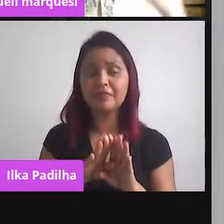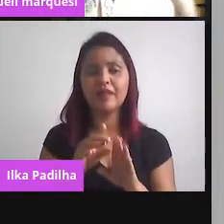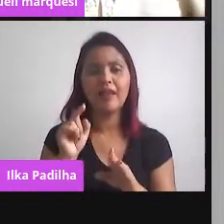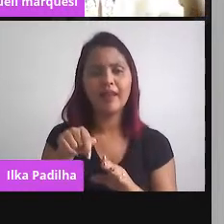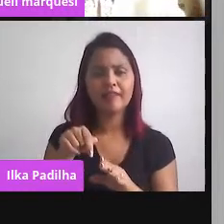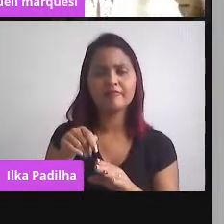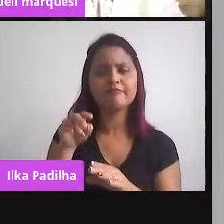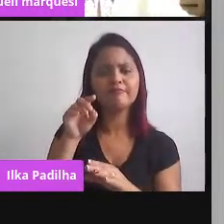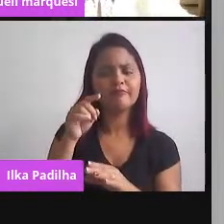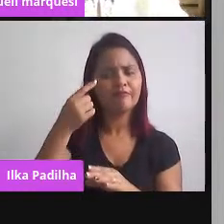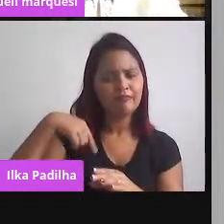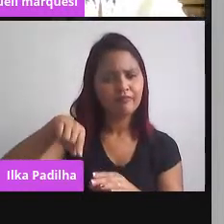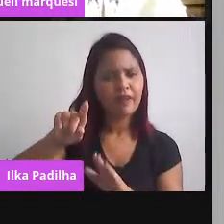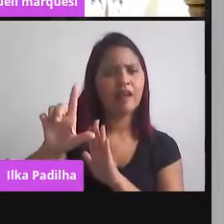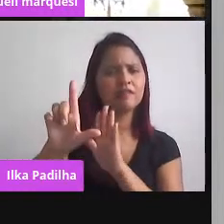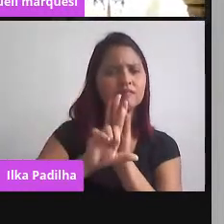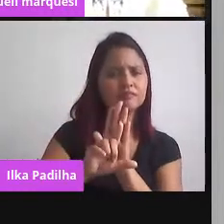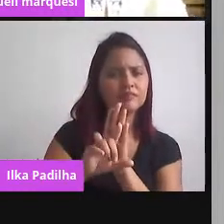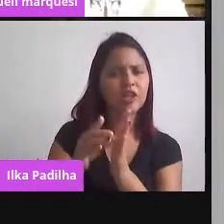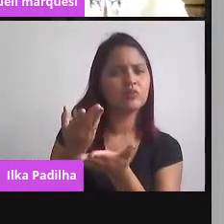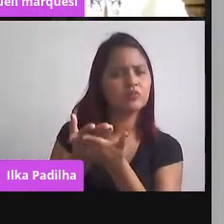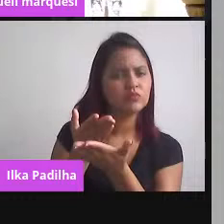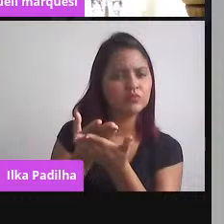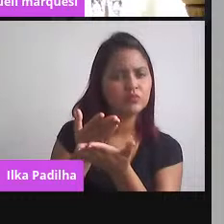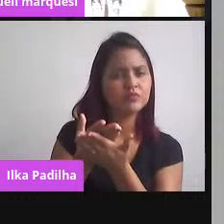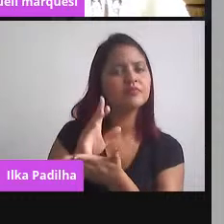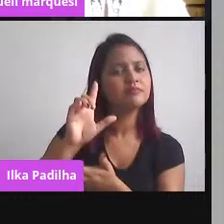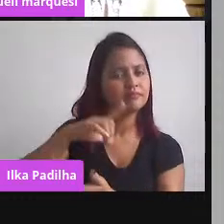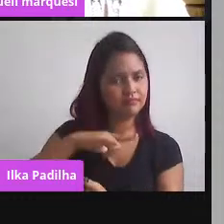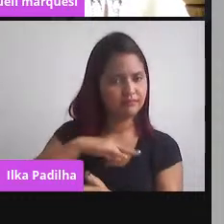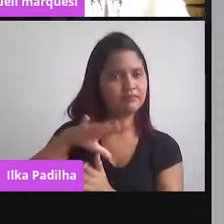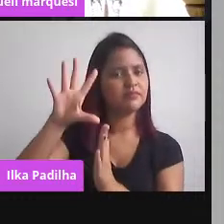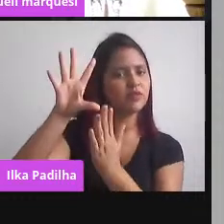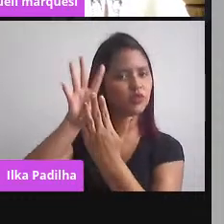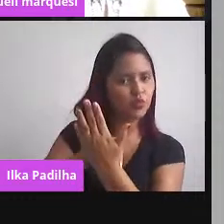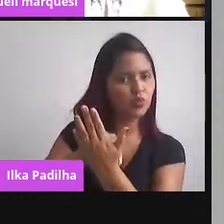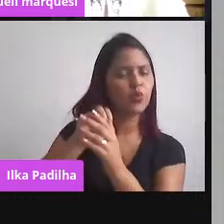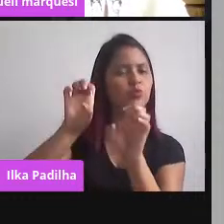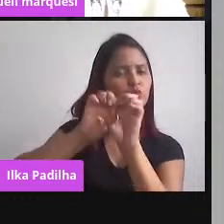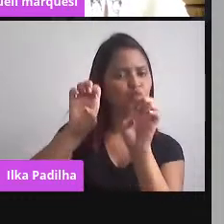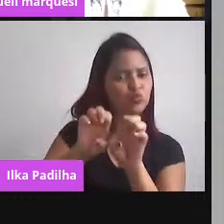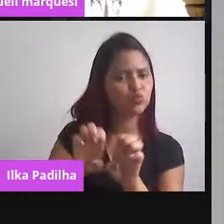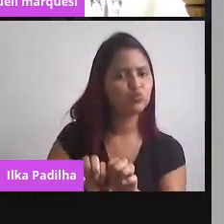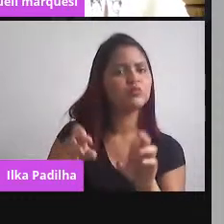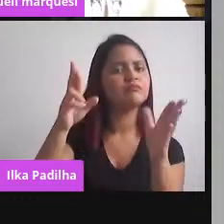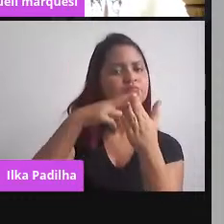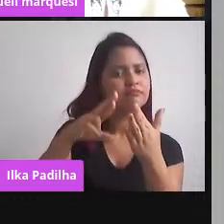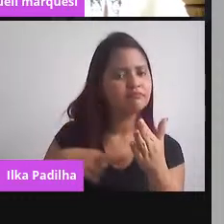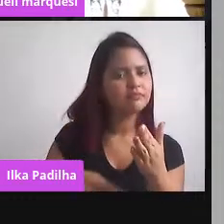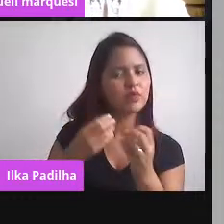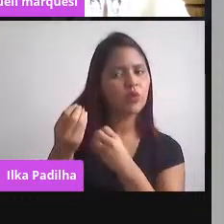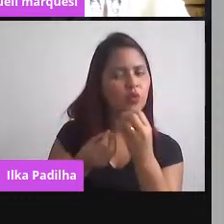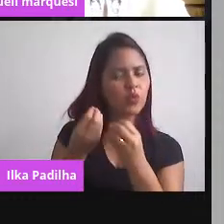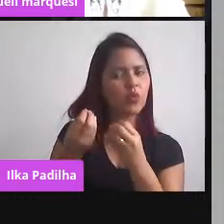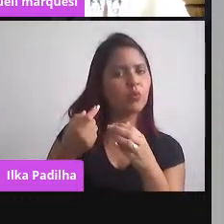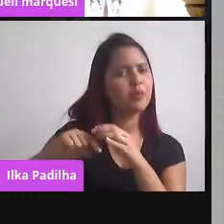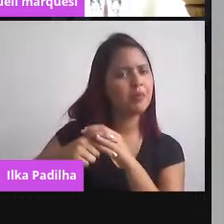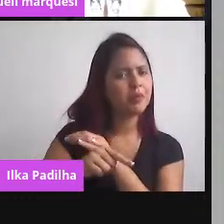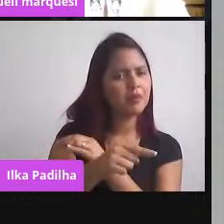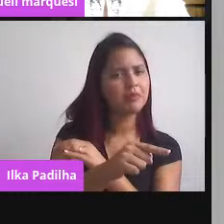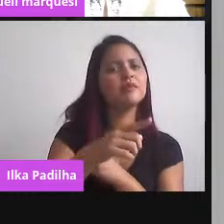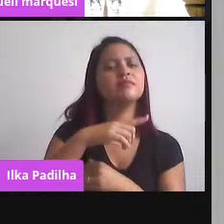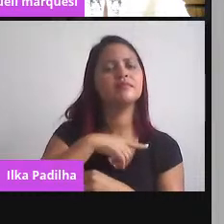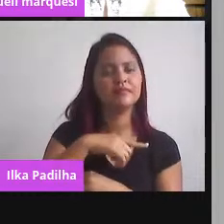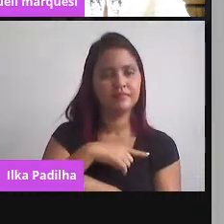Código Civil dá um modelo ali de estrutura, né, da sentença. O relatório, fundamentos, as funções, né? Mas